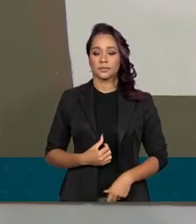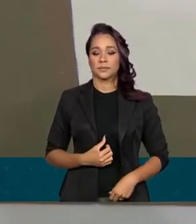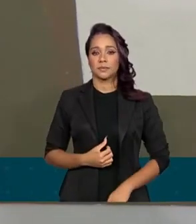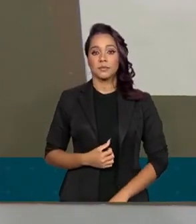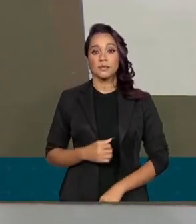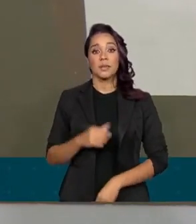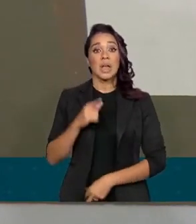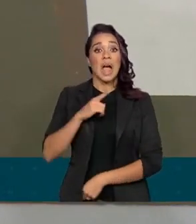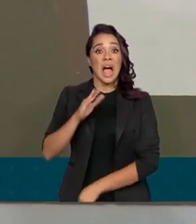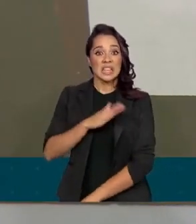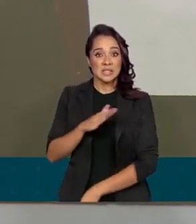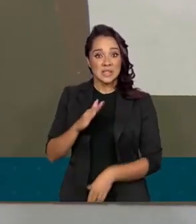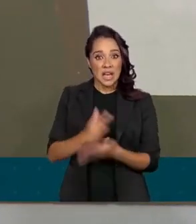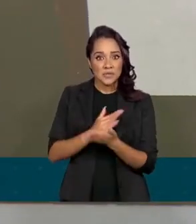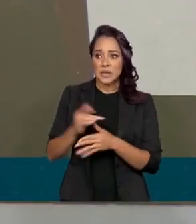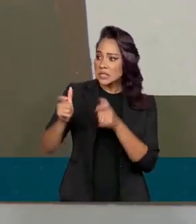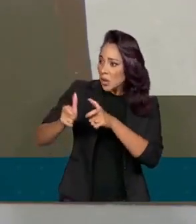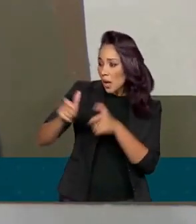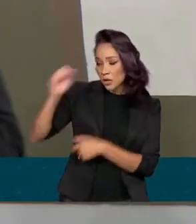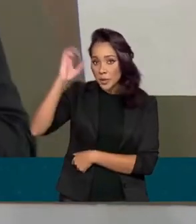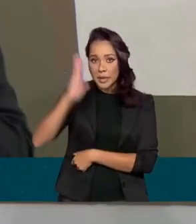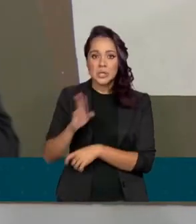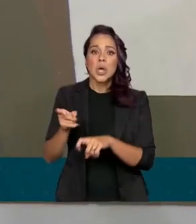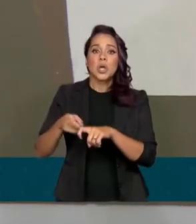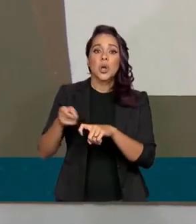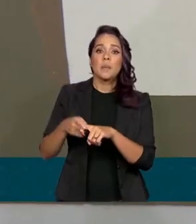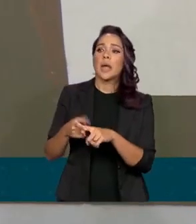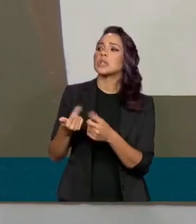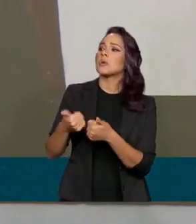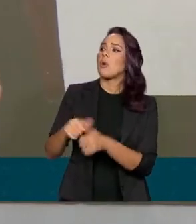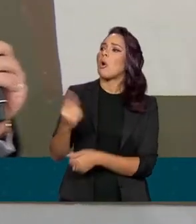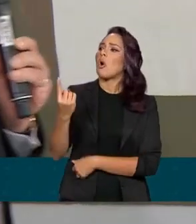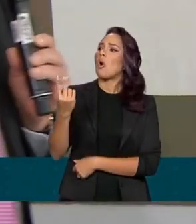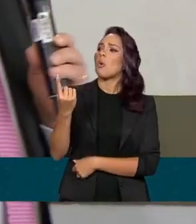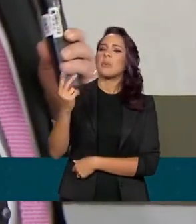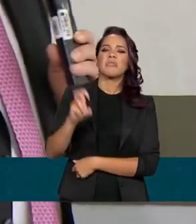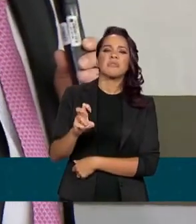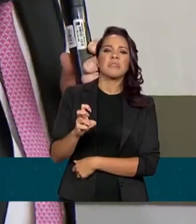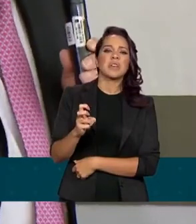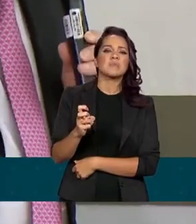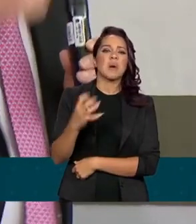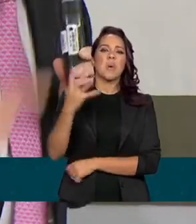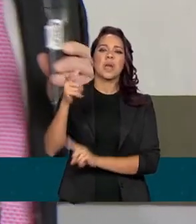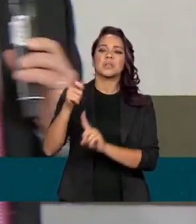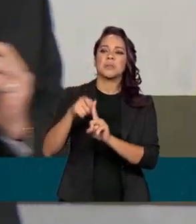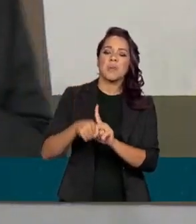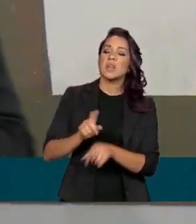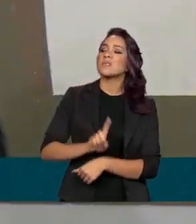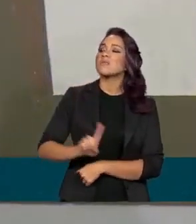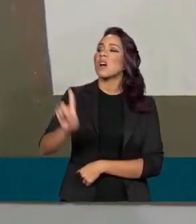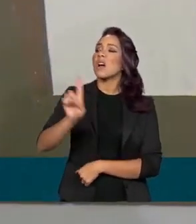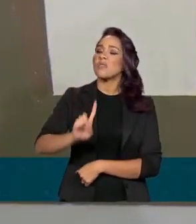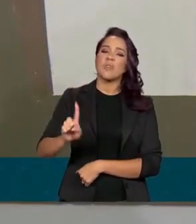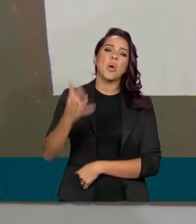A gente muitas vezes tem lugar no Brasil que o médico passa uma vez a cada 3 ou 4 meses quando